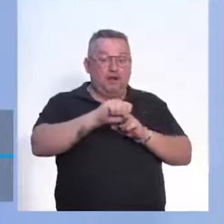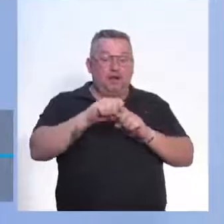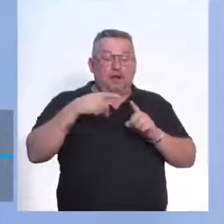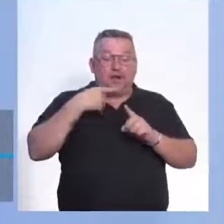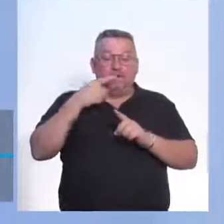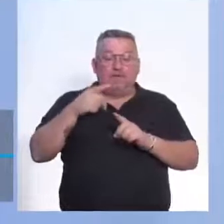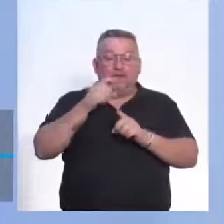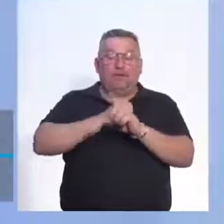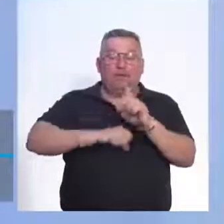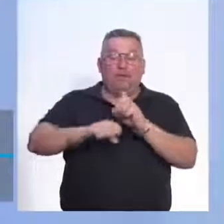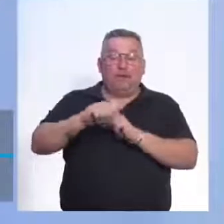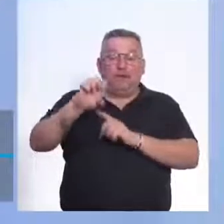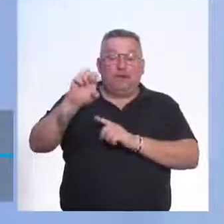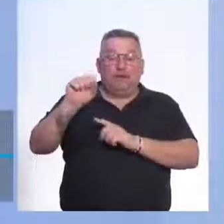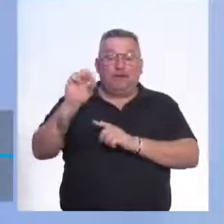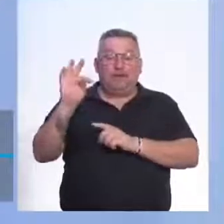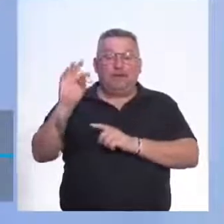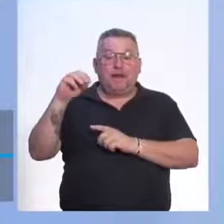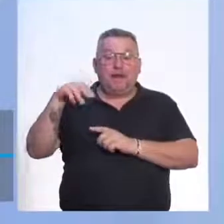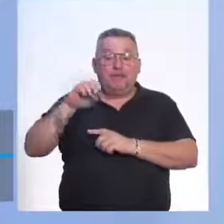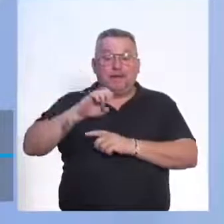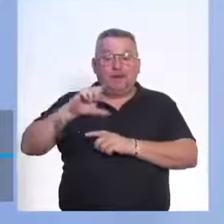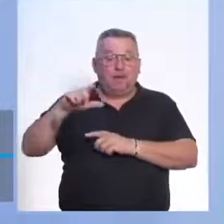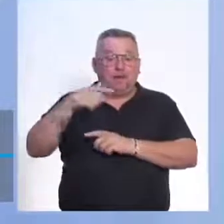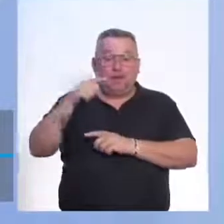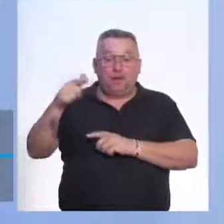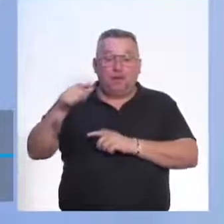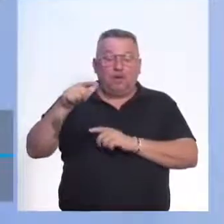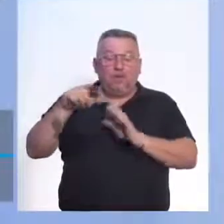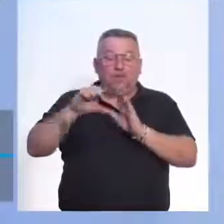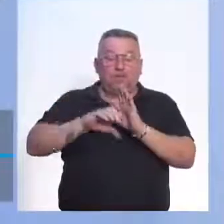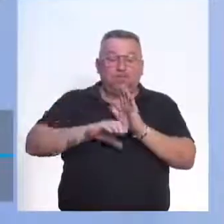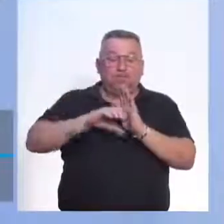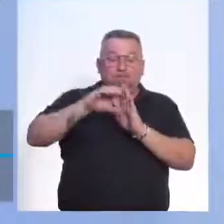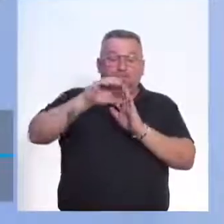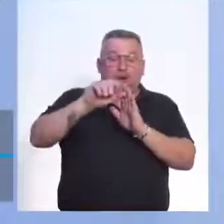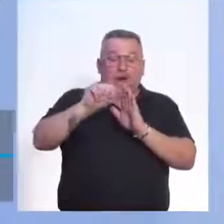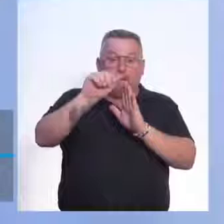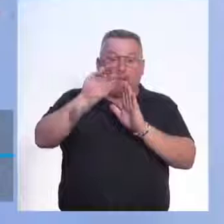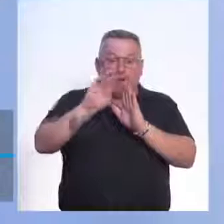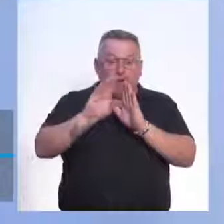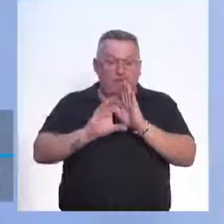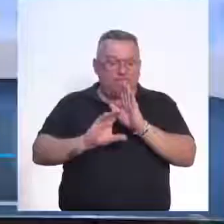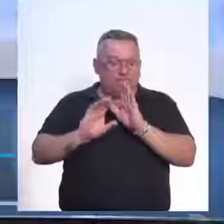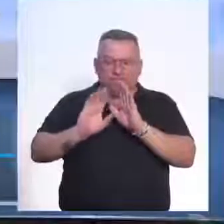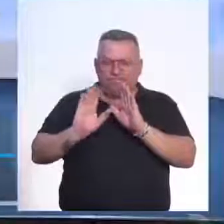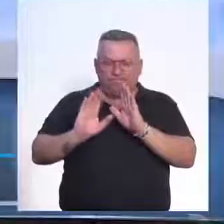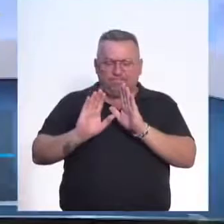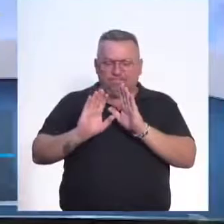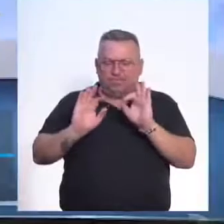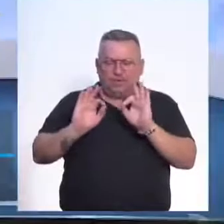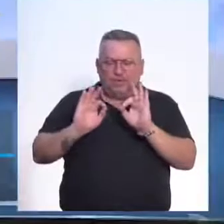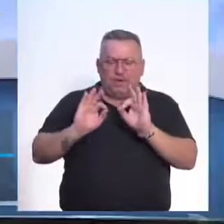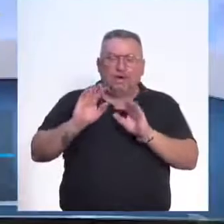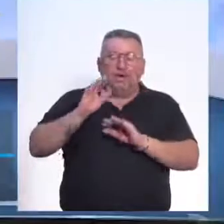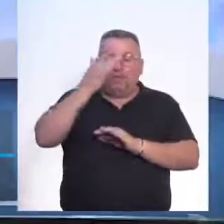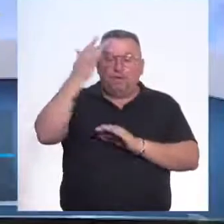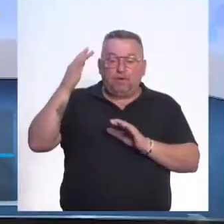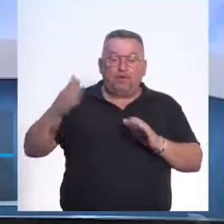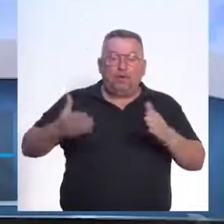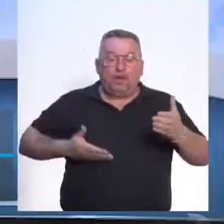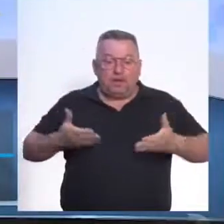que é uma sociedade que não tem mobilidade social, né? Não se, é uma sociedade que não se move. Servo, Isso. nobre sempre